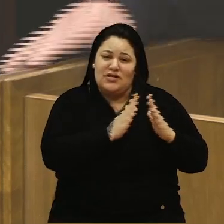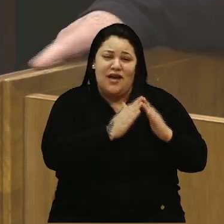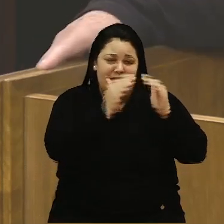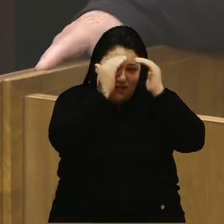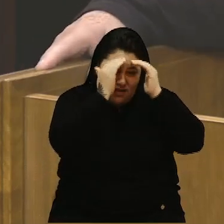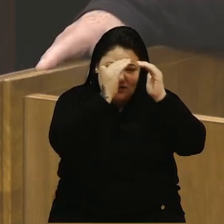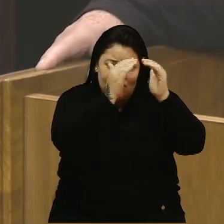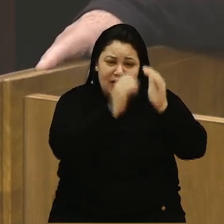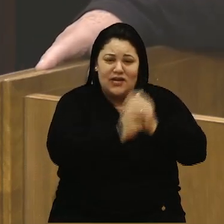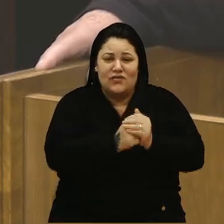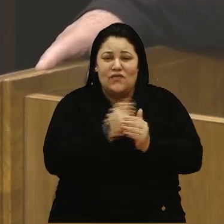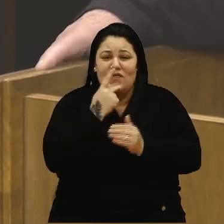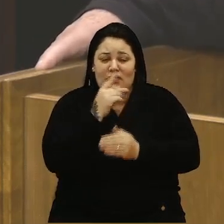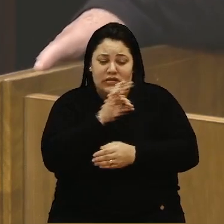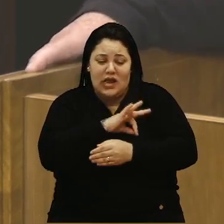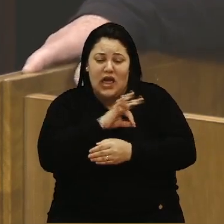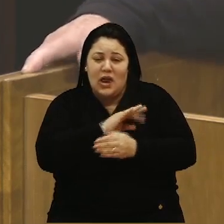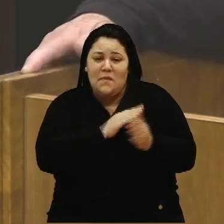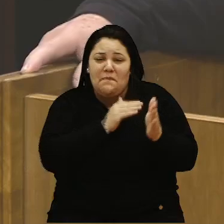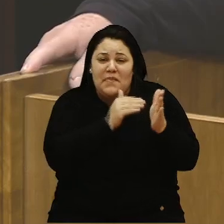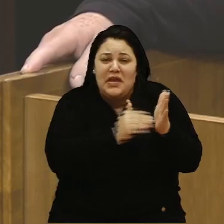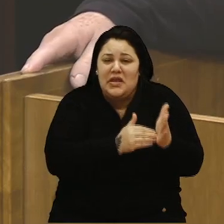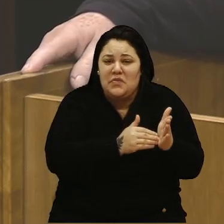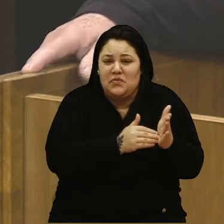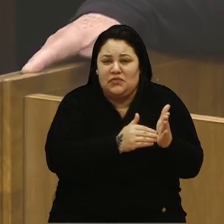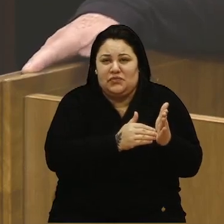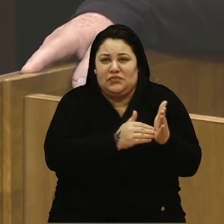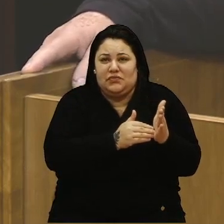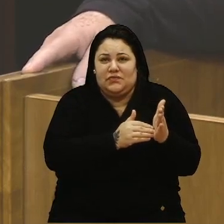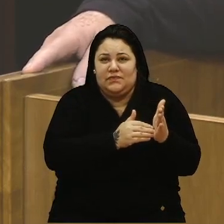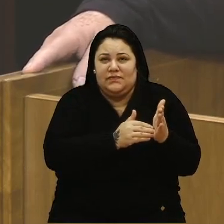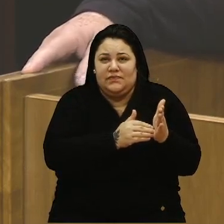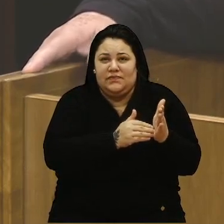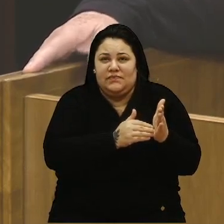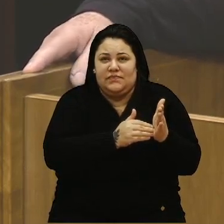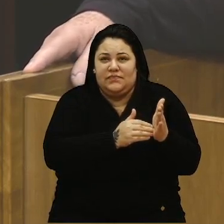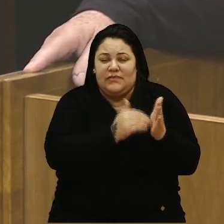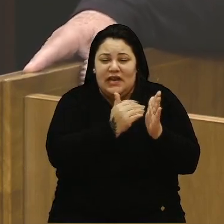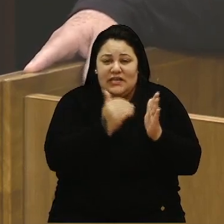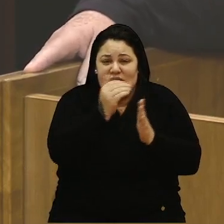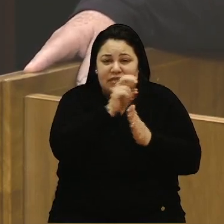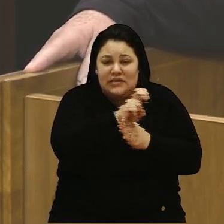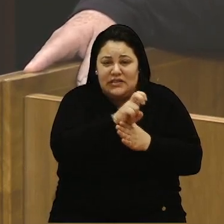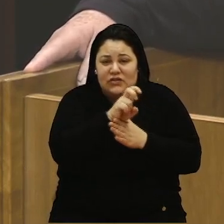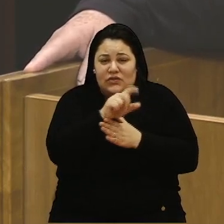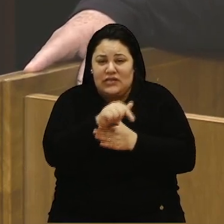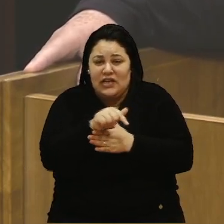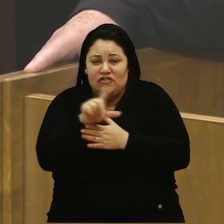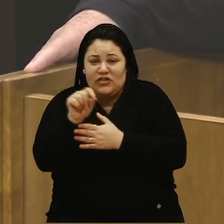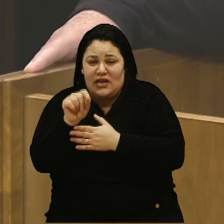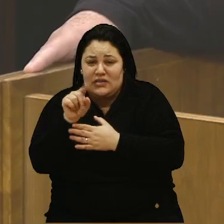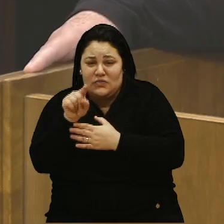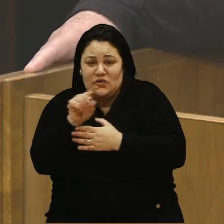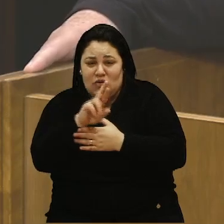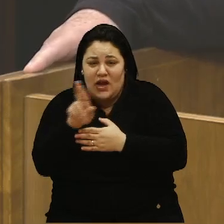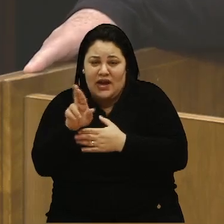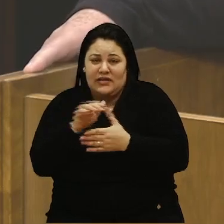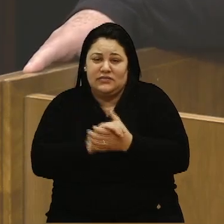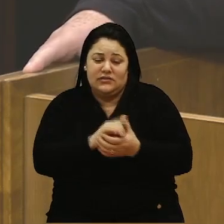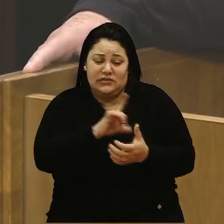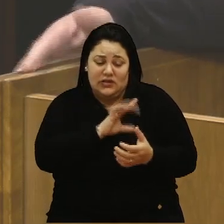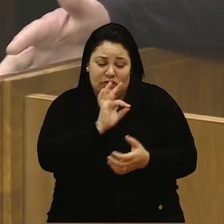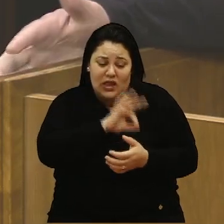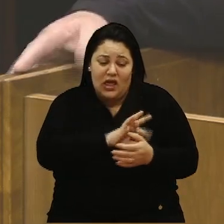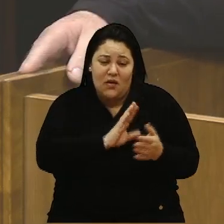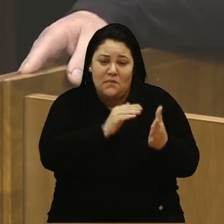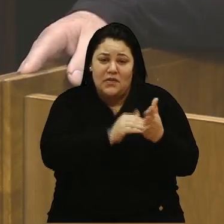que o salário mínimo do Diese era no mínimo acima de 5, 7, 10 mil reais, nós temos aí o salário mínimo